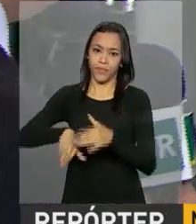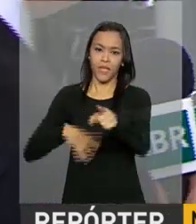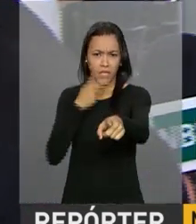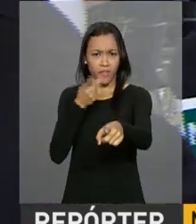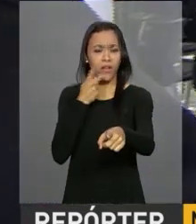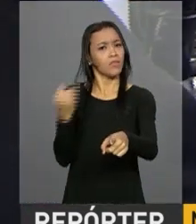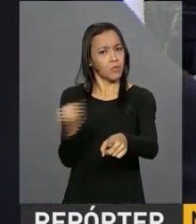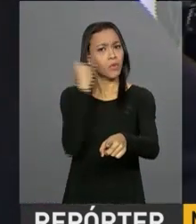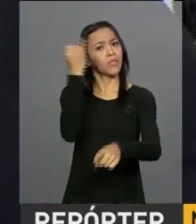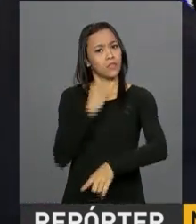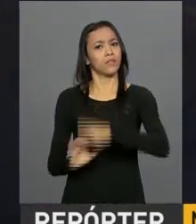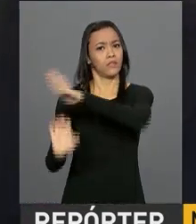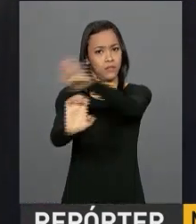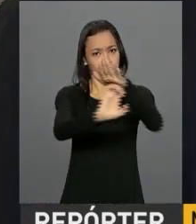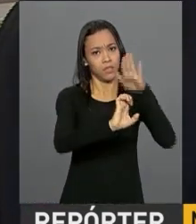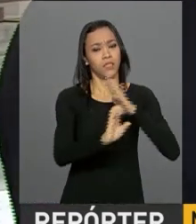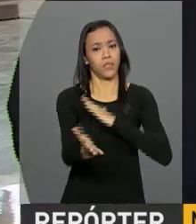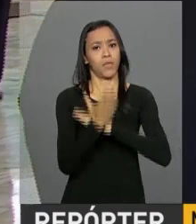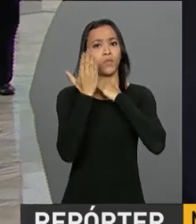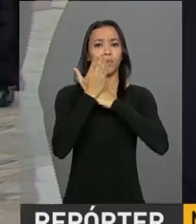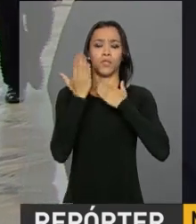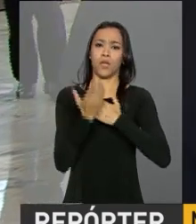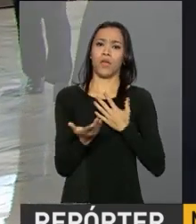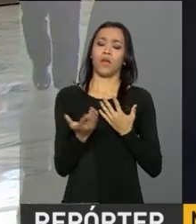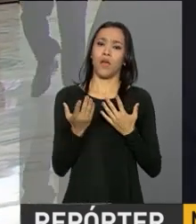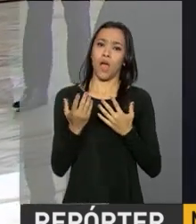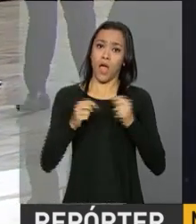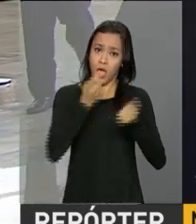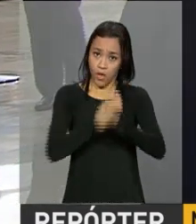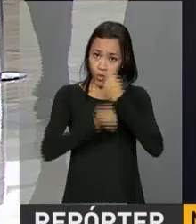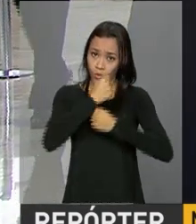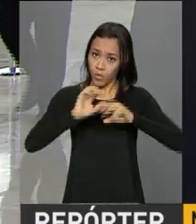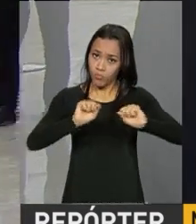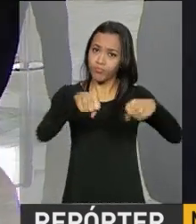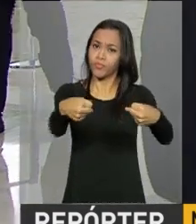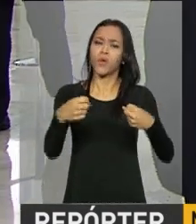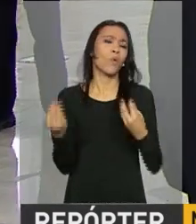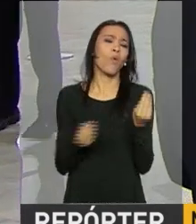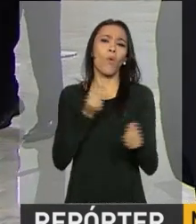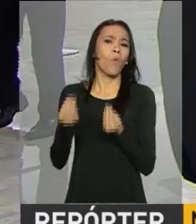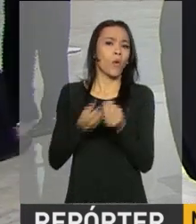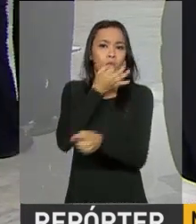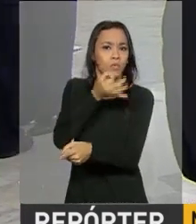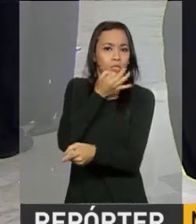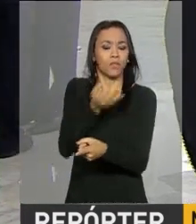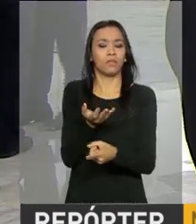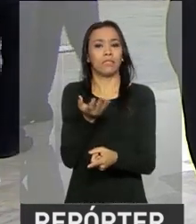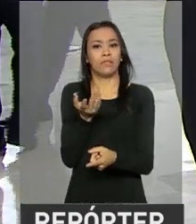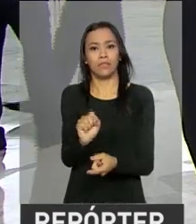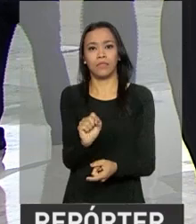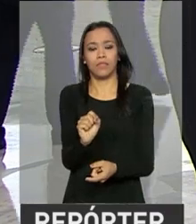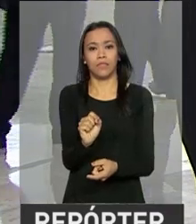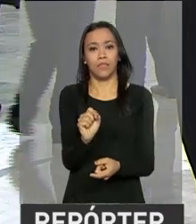iniciativa privada para contribuir com essa retomada da economia como é que o senhor avalia que tão as condições aí para que o papel da